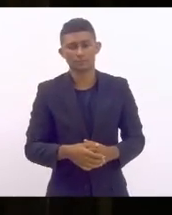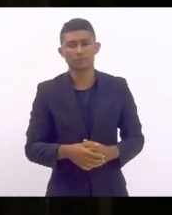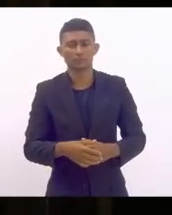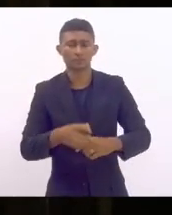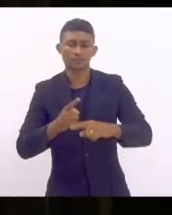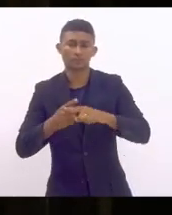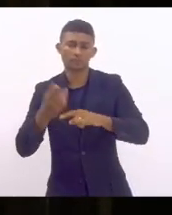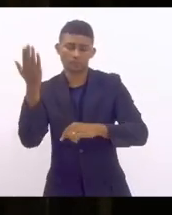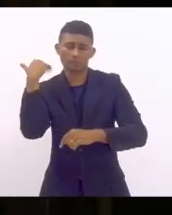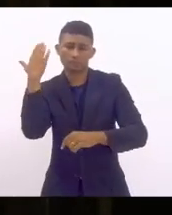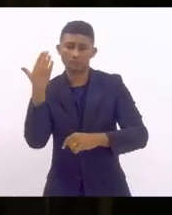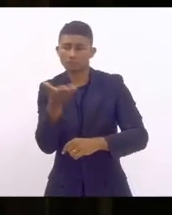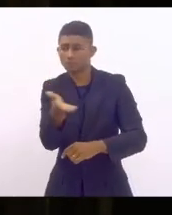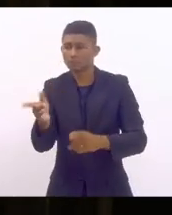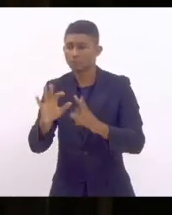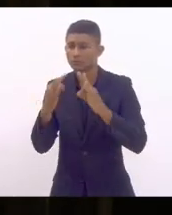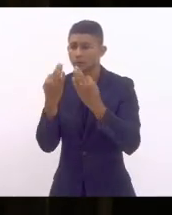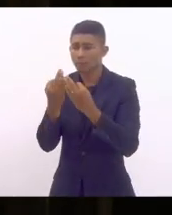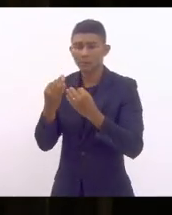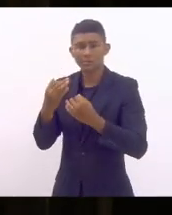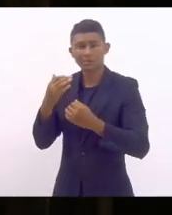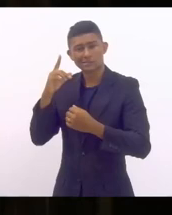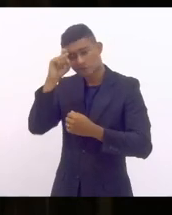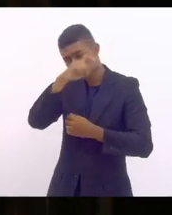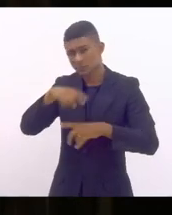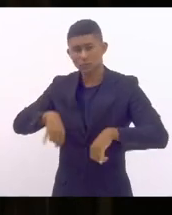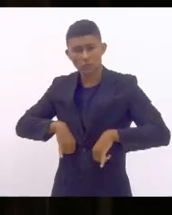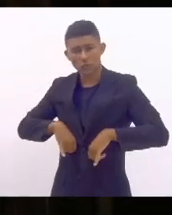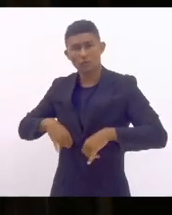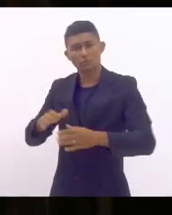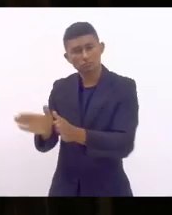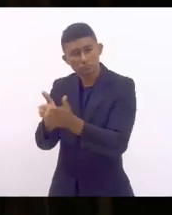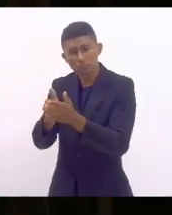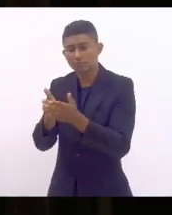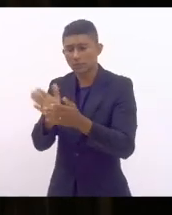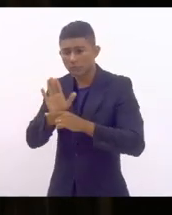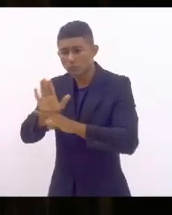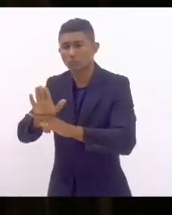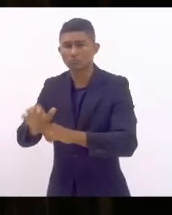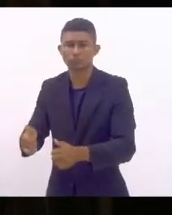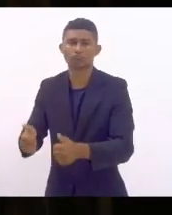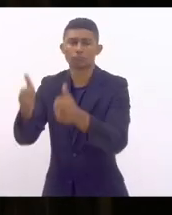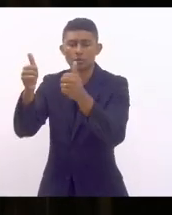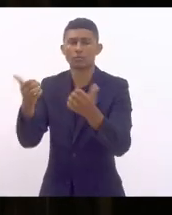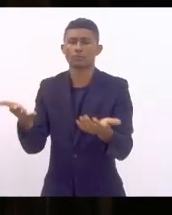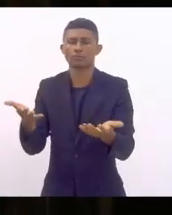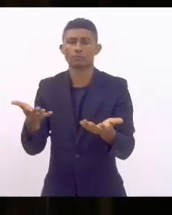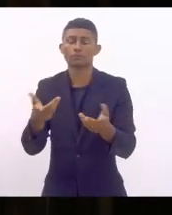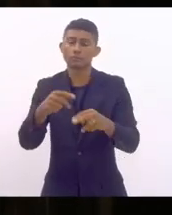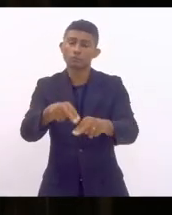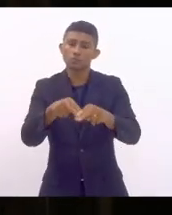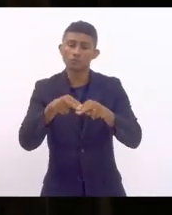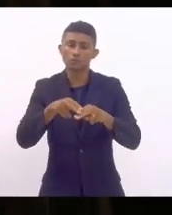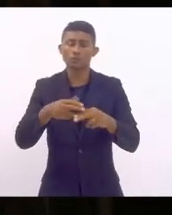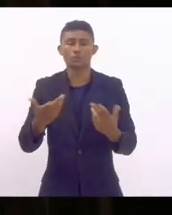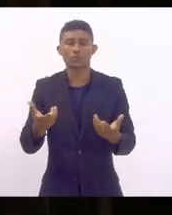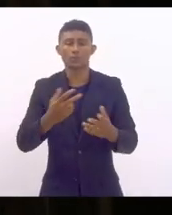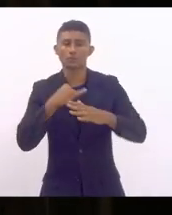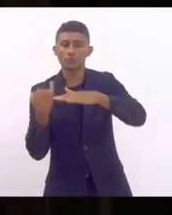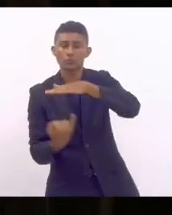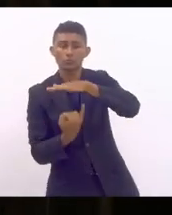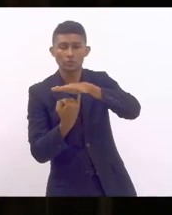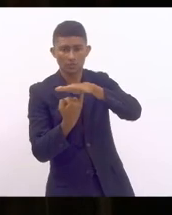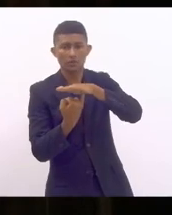galgou no passado é por isso que as instituições públicas pagam bolsa de estudo para os estudantes